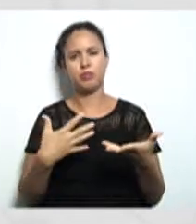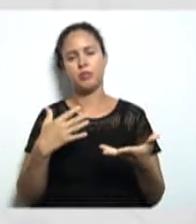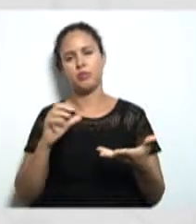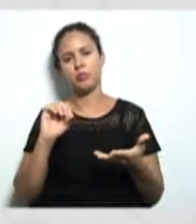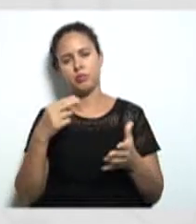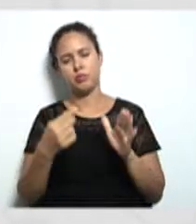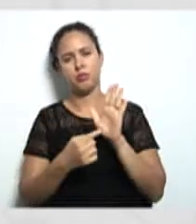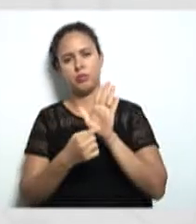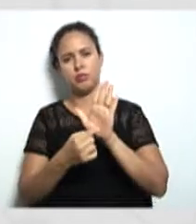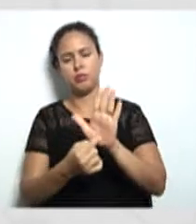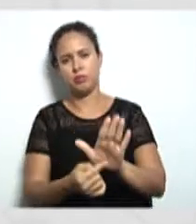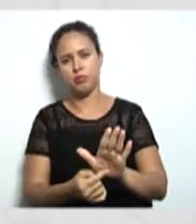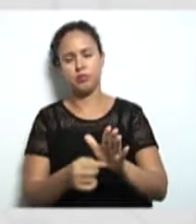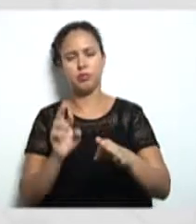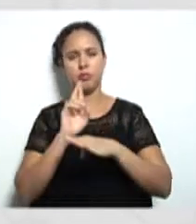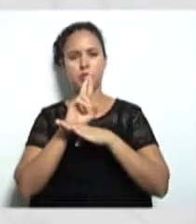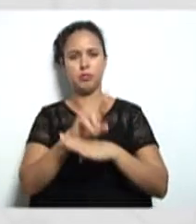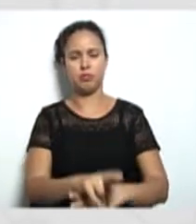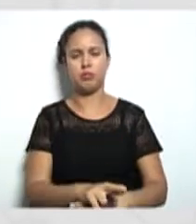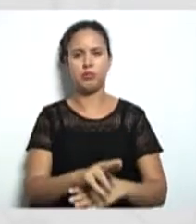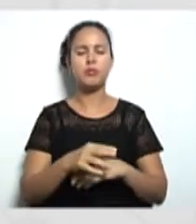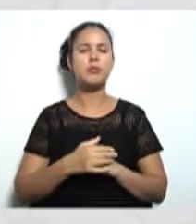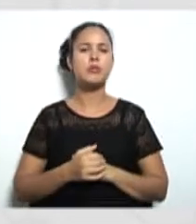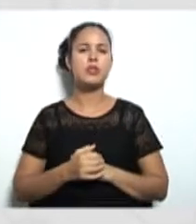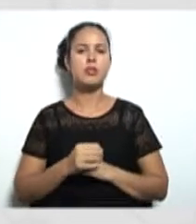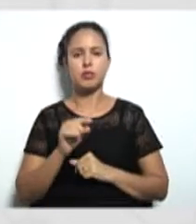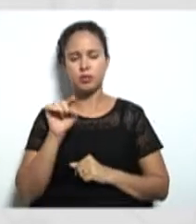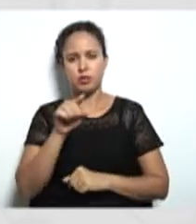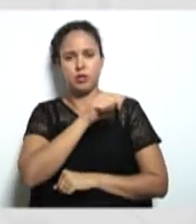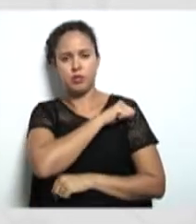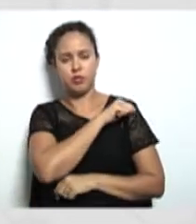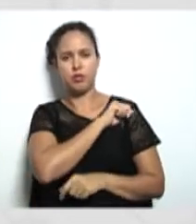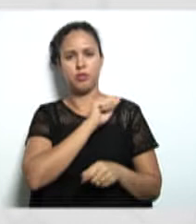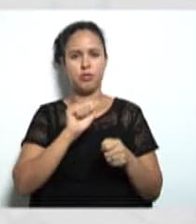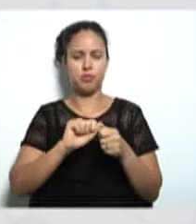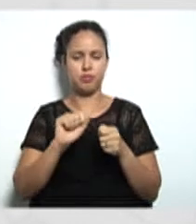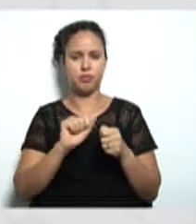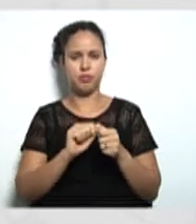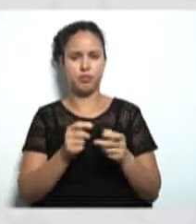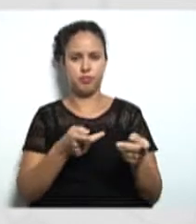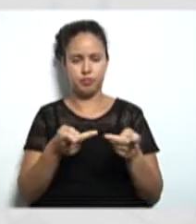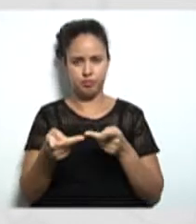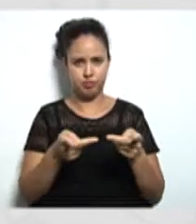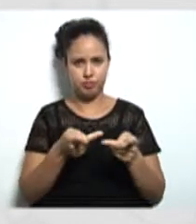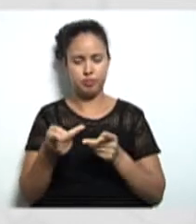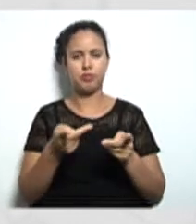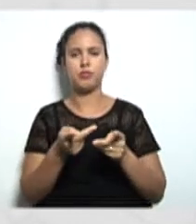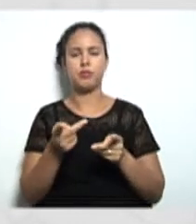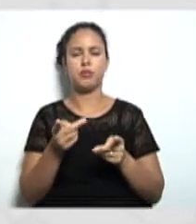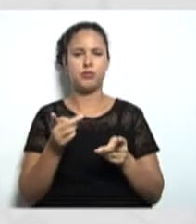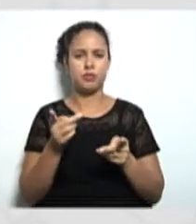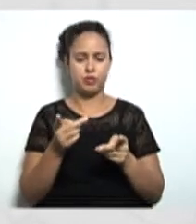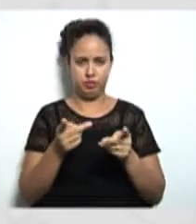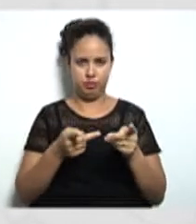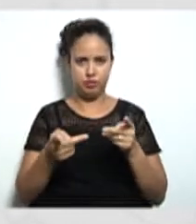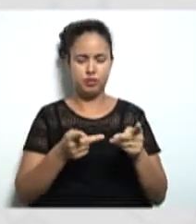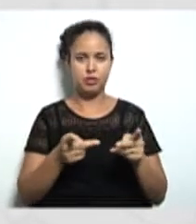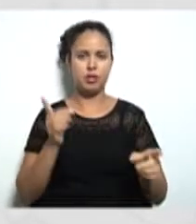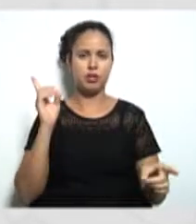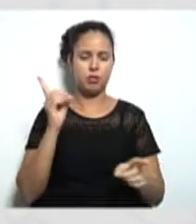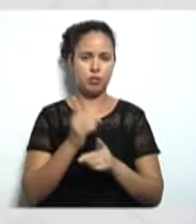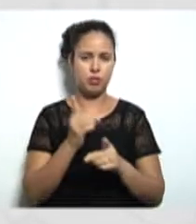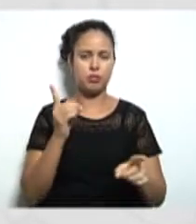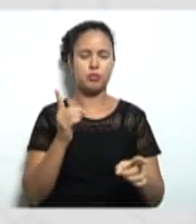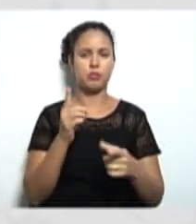apresentar soluções. Então, você faz um projeto, você estabelece o problema, né, por isso que é problemática, estabelece